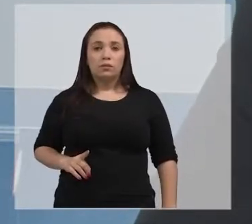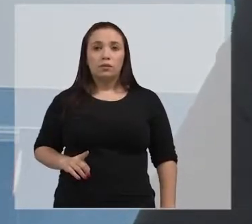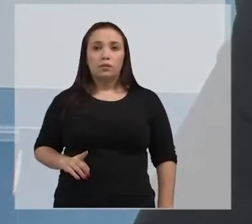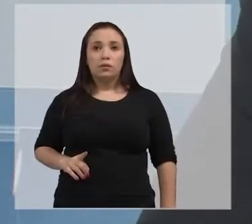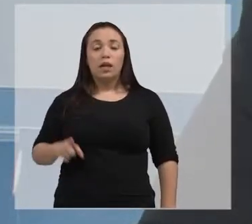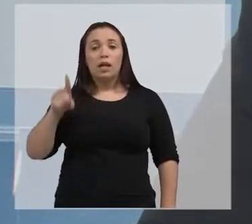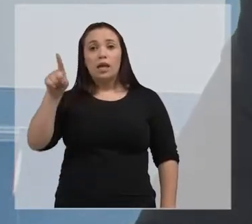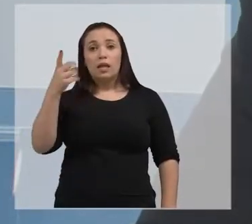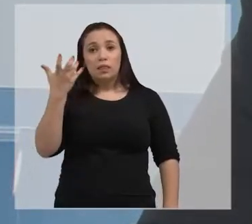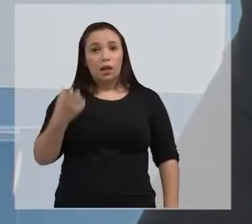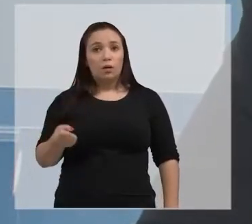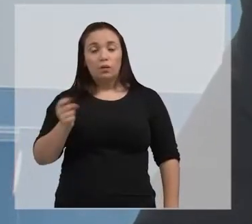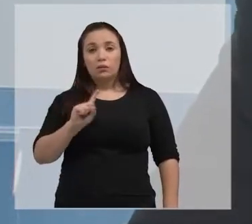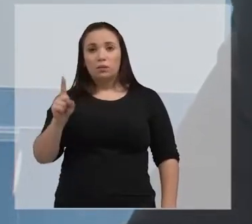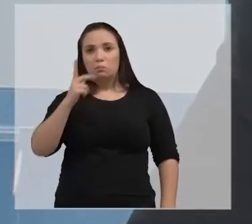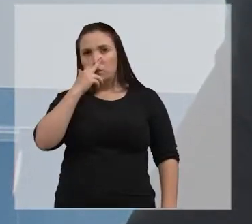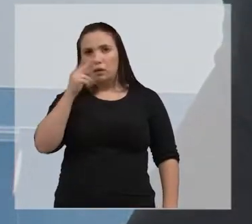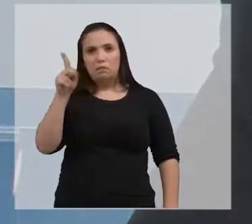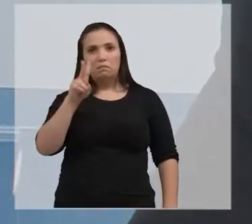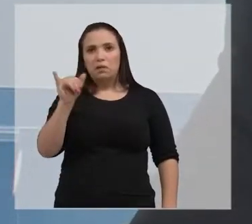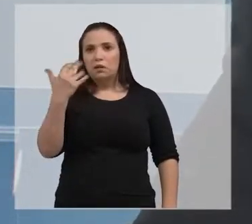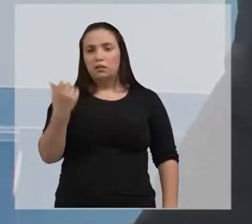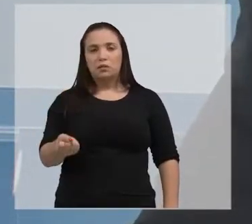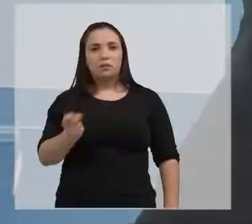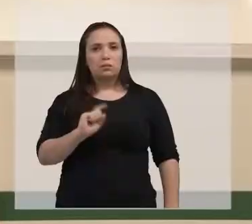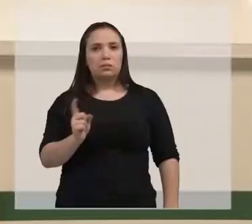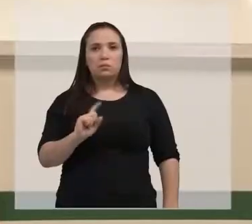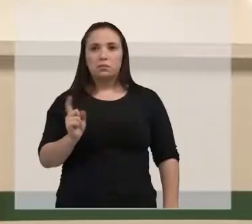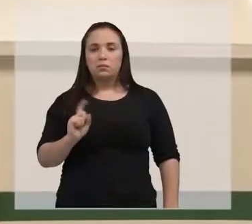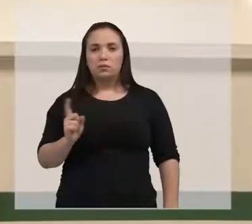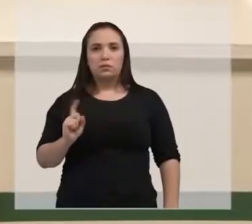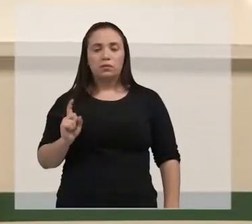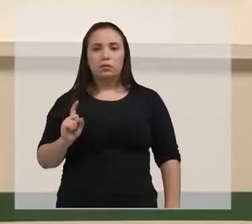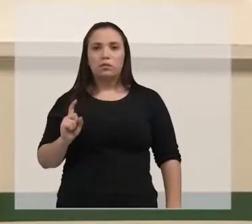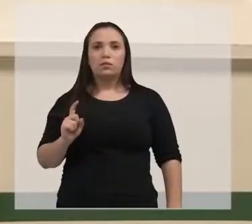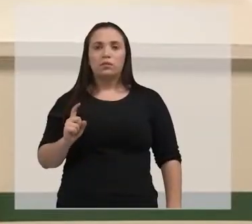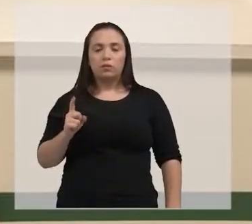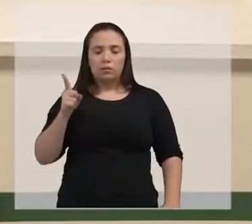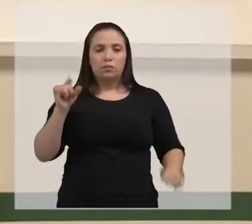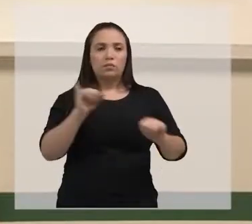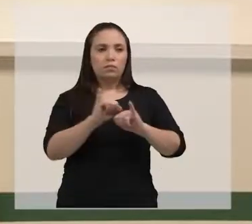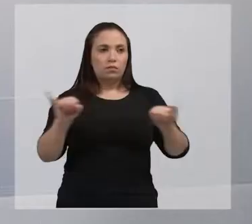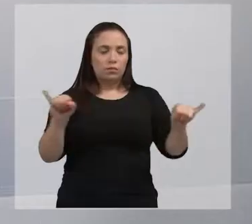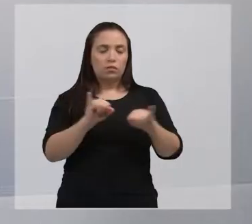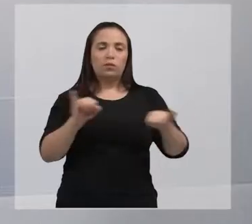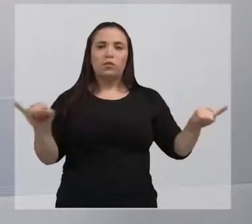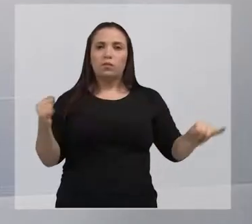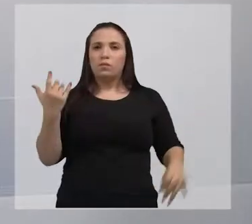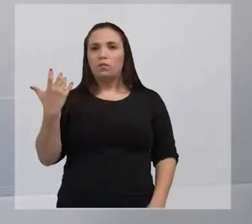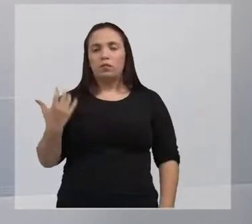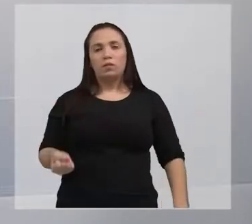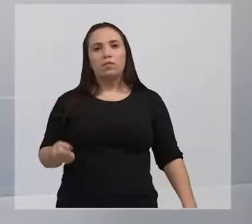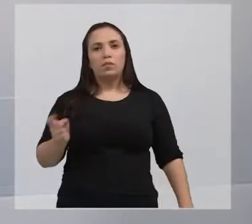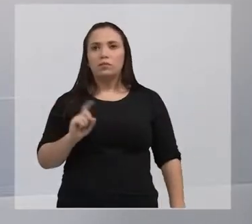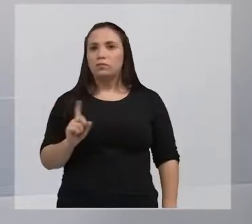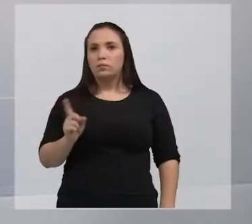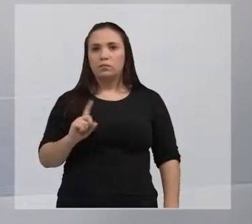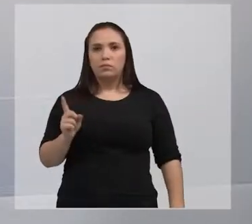não aceitar. Ele disse, parece que não ia aceitar não, né, Luiz? Não, ele tem deixado bem claro que acredita que